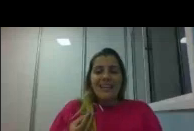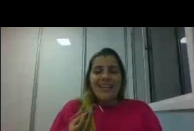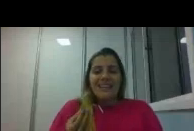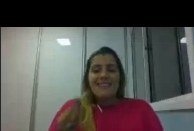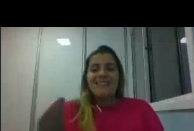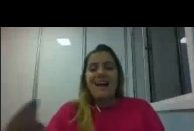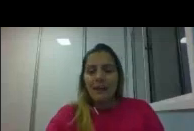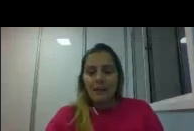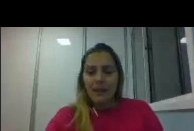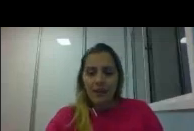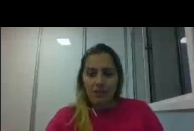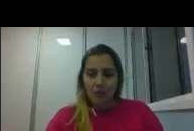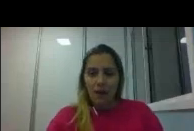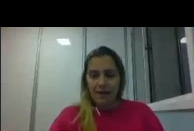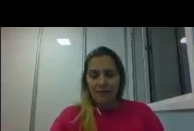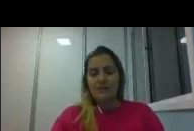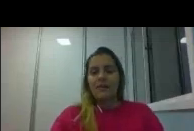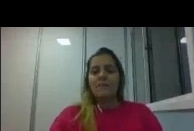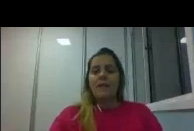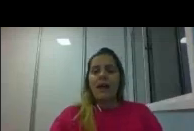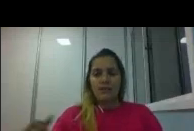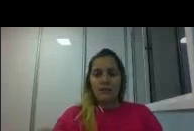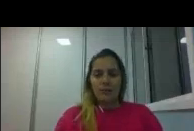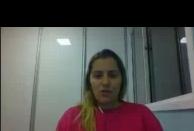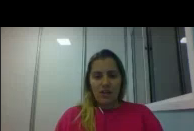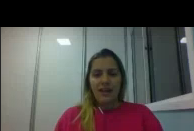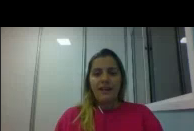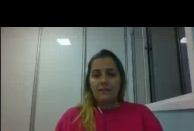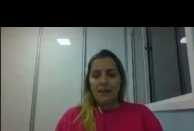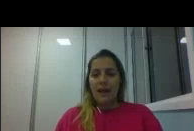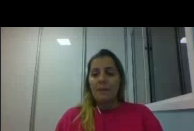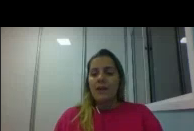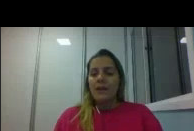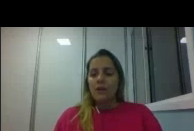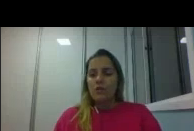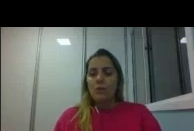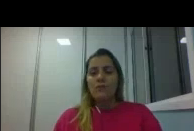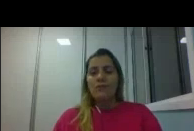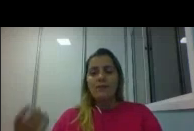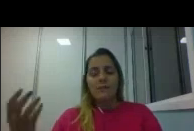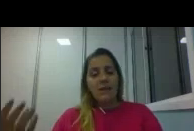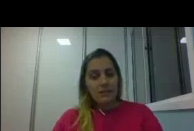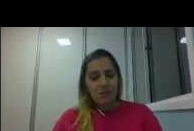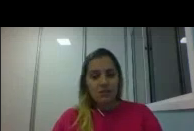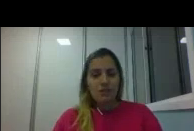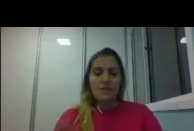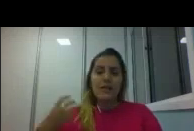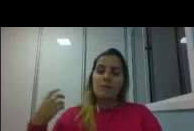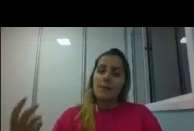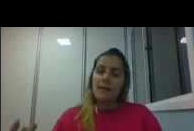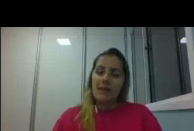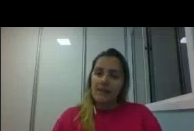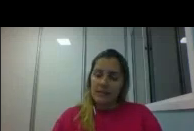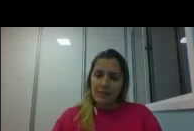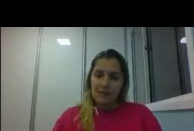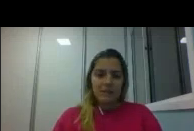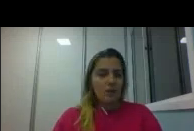verdade, exatamente iguais à nossa progenie, tá? nós somos semelhantes, nós